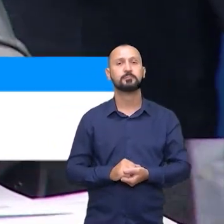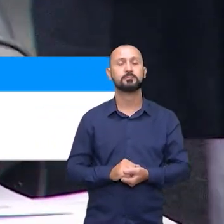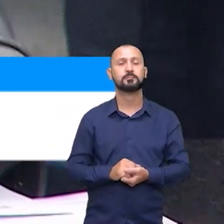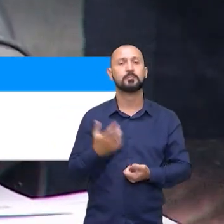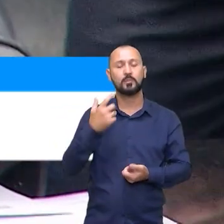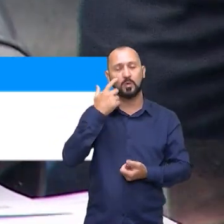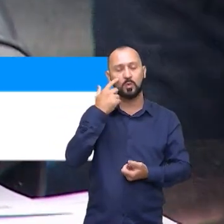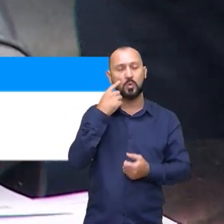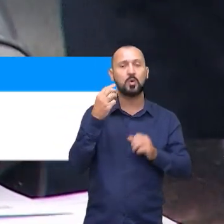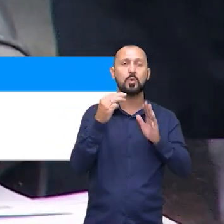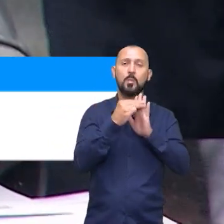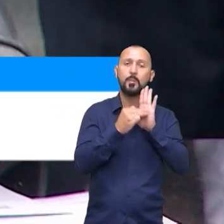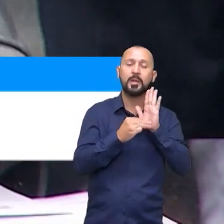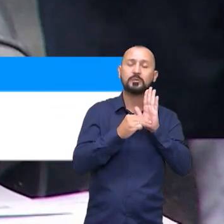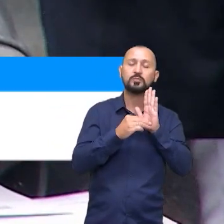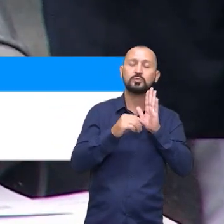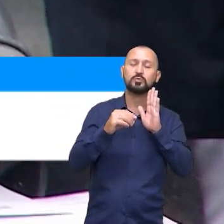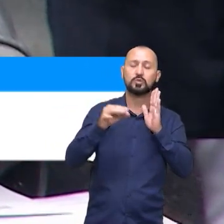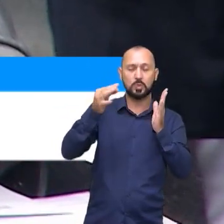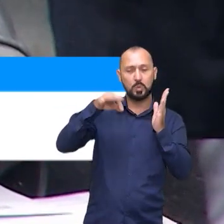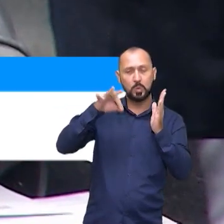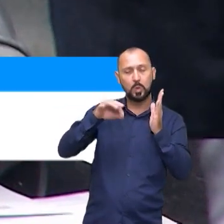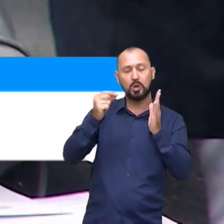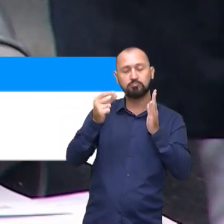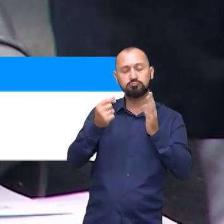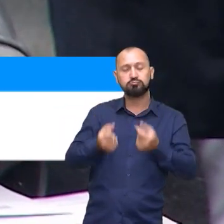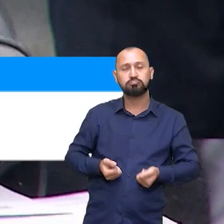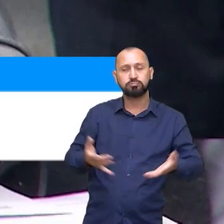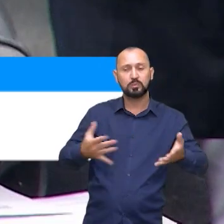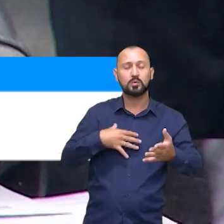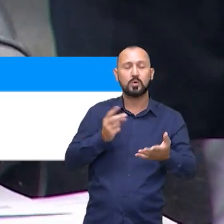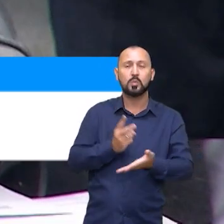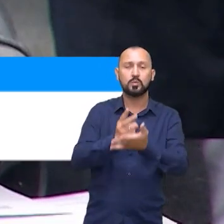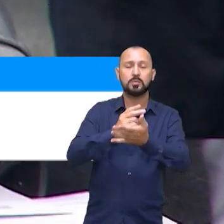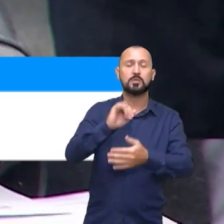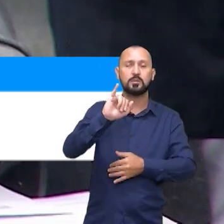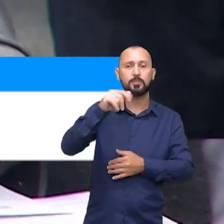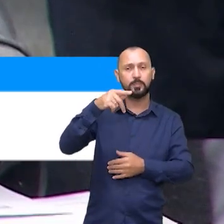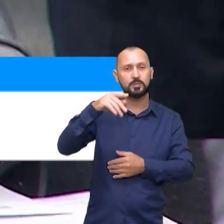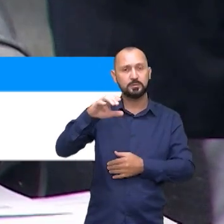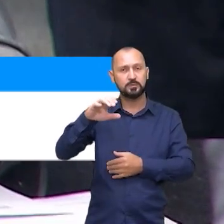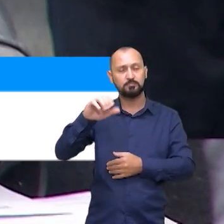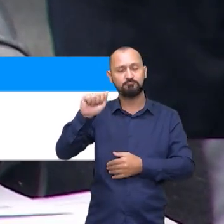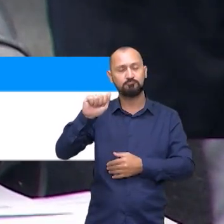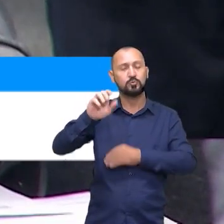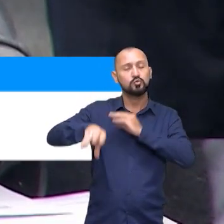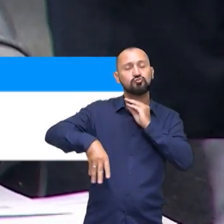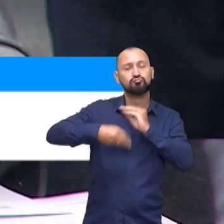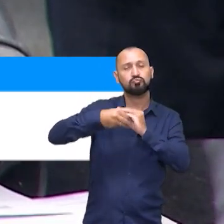Desta forma, a presente revisão do método de correção das despesas mantém a variação do IPCA agregada,